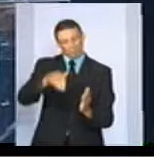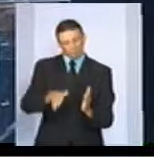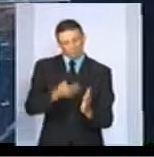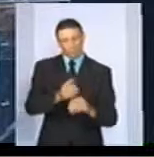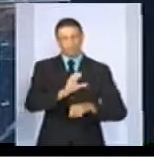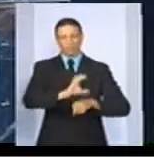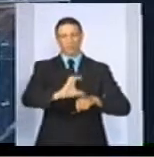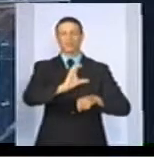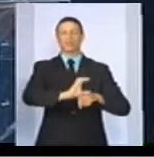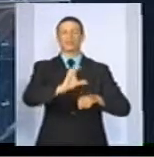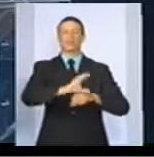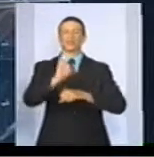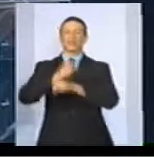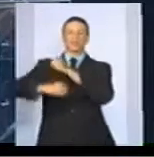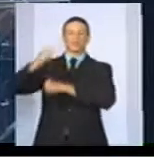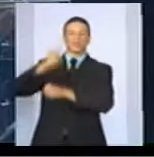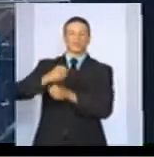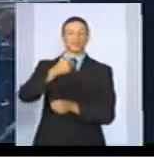Constituição de